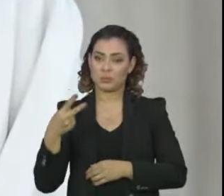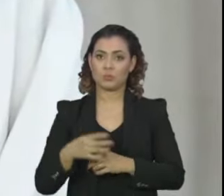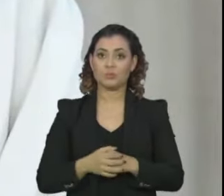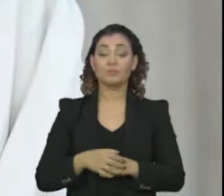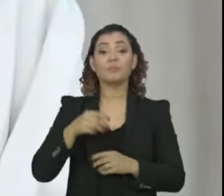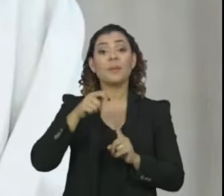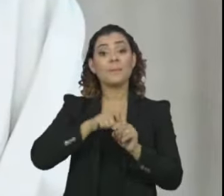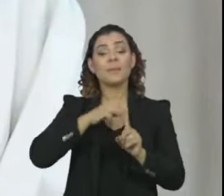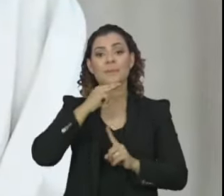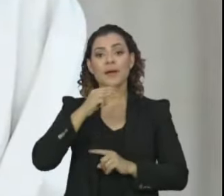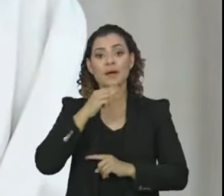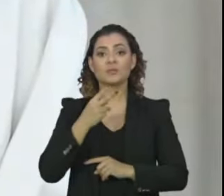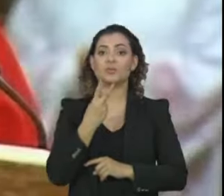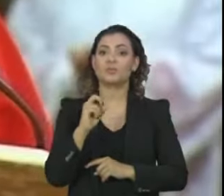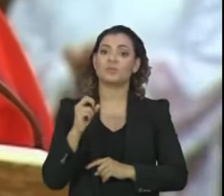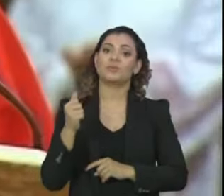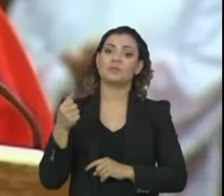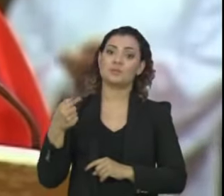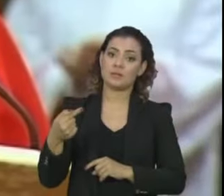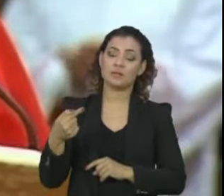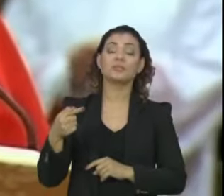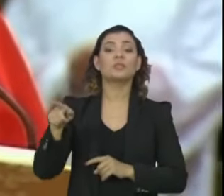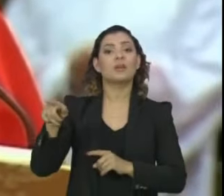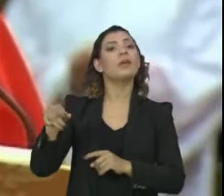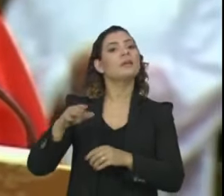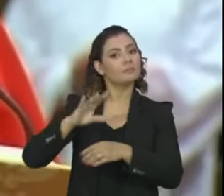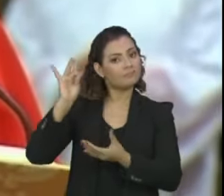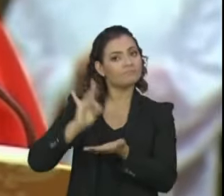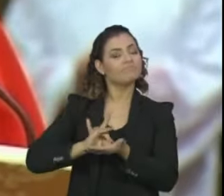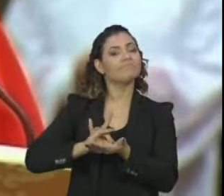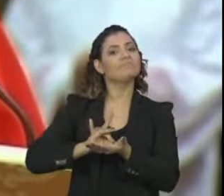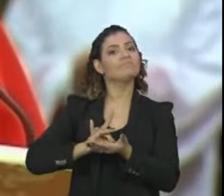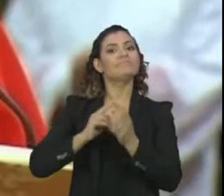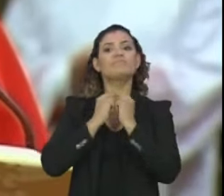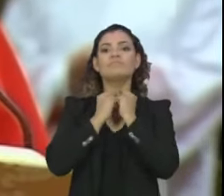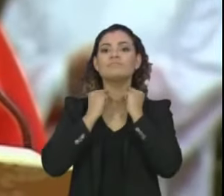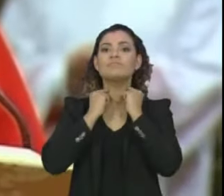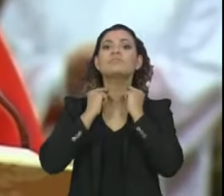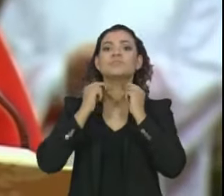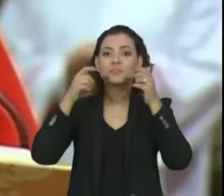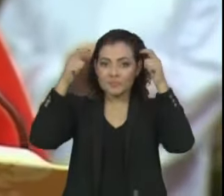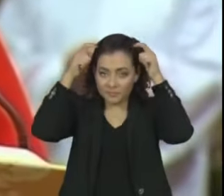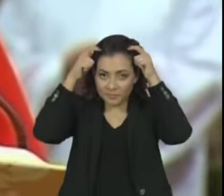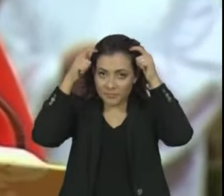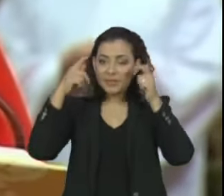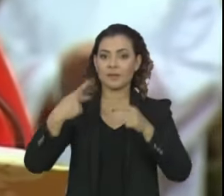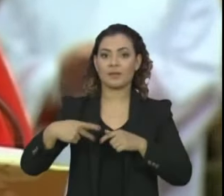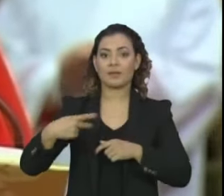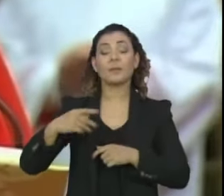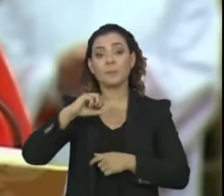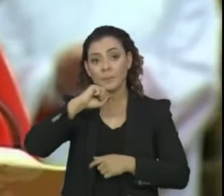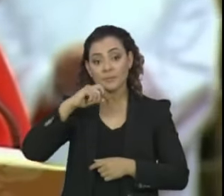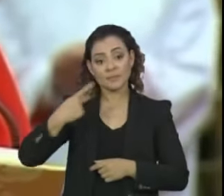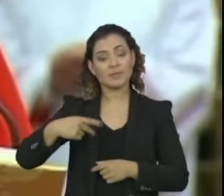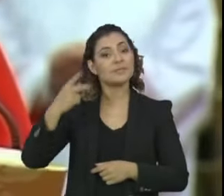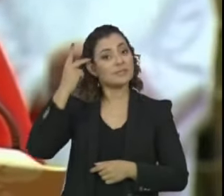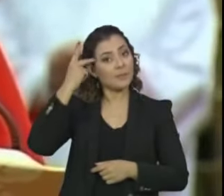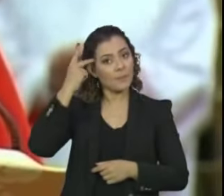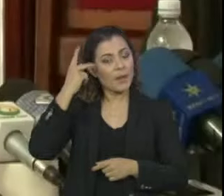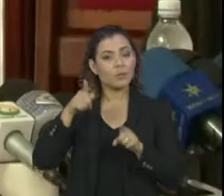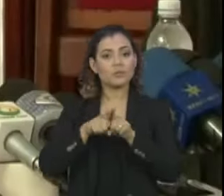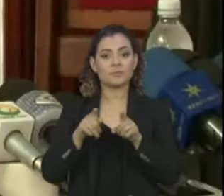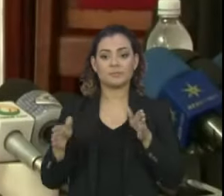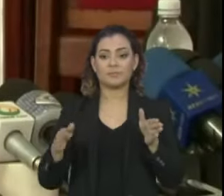de 2007 o Papa Bento 16 o nomeou Arcebispo de São Paulo e em seguida o elevou ao cardinalato em